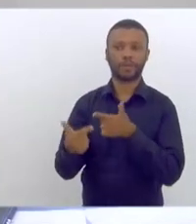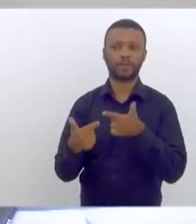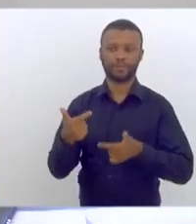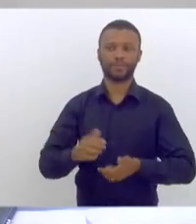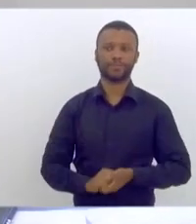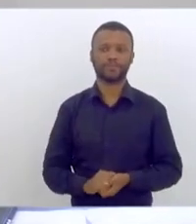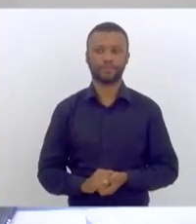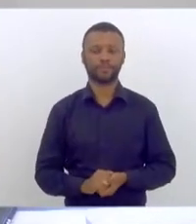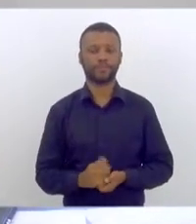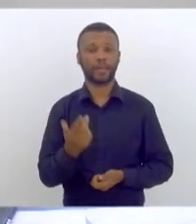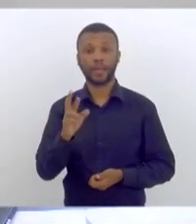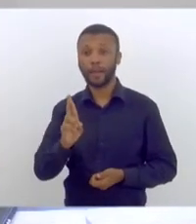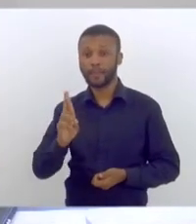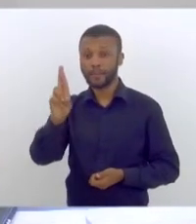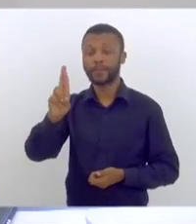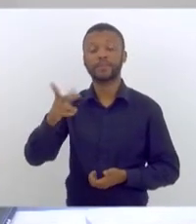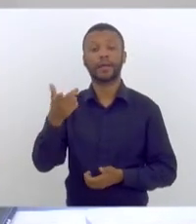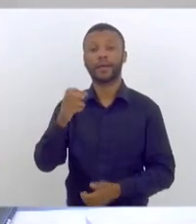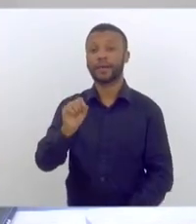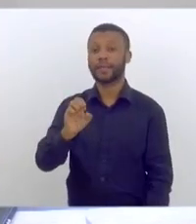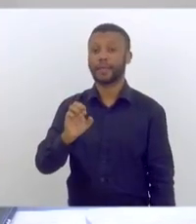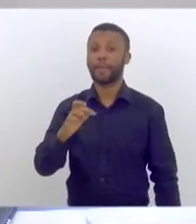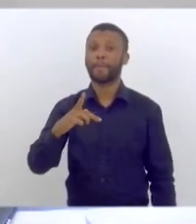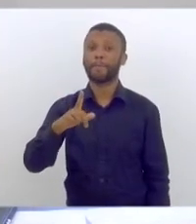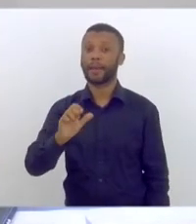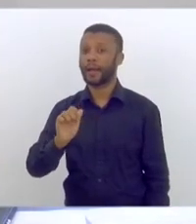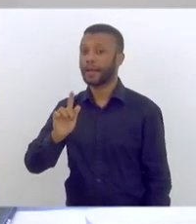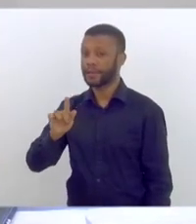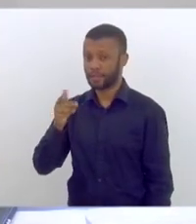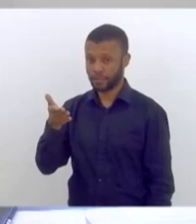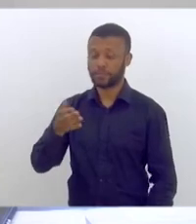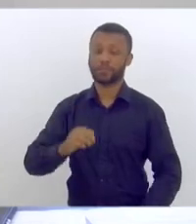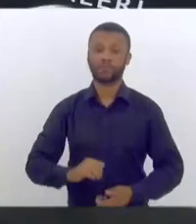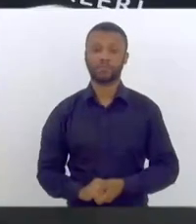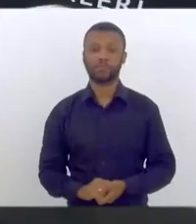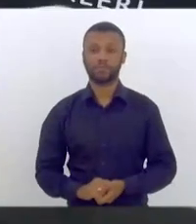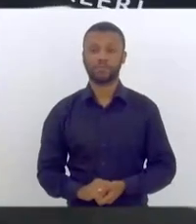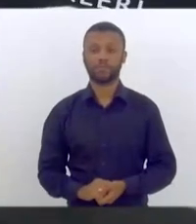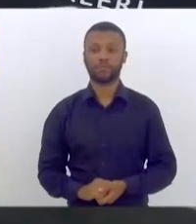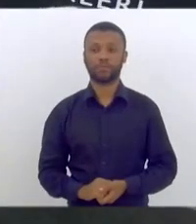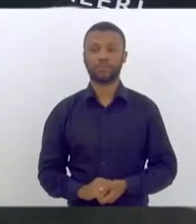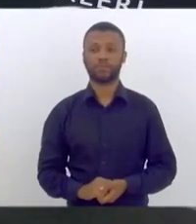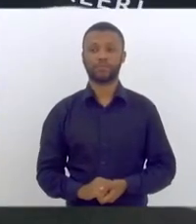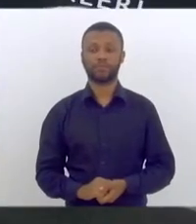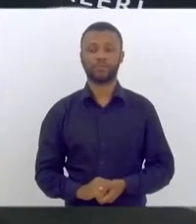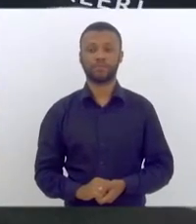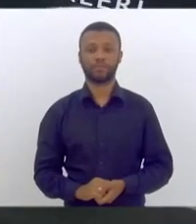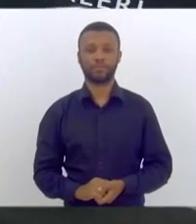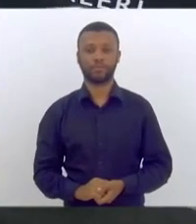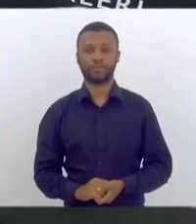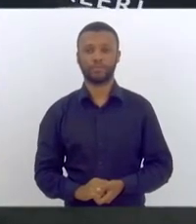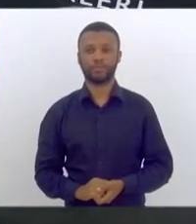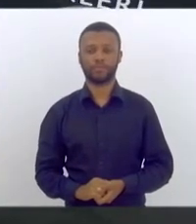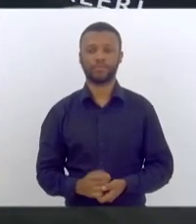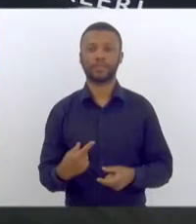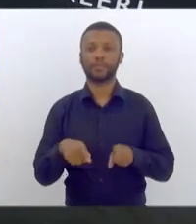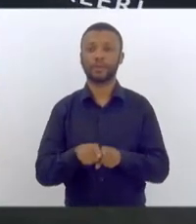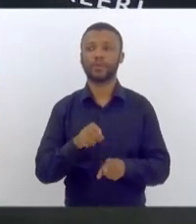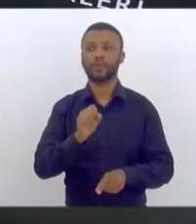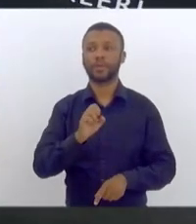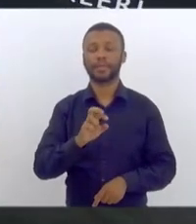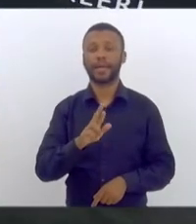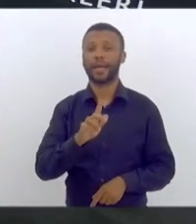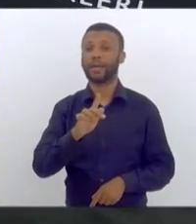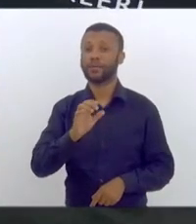representante da Seplag Doutora Lilian Alves o Sérgio Martins